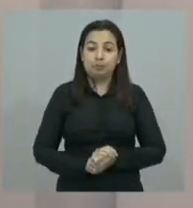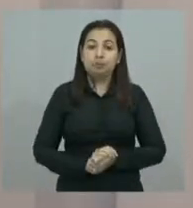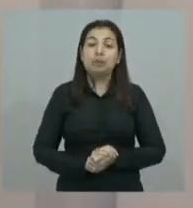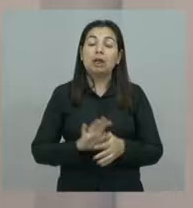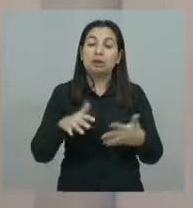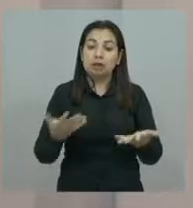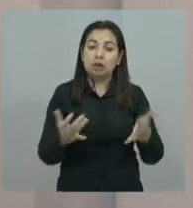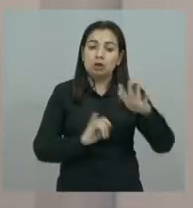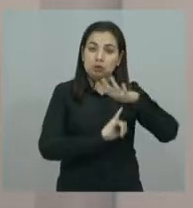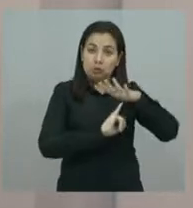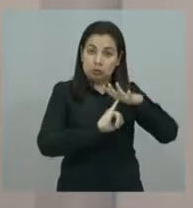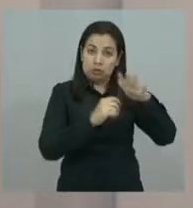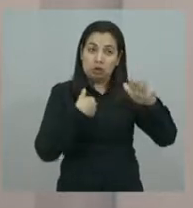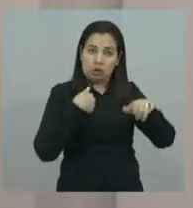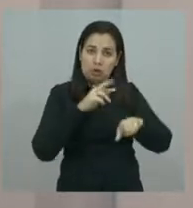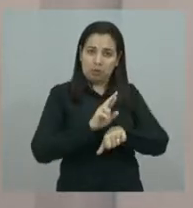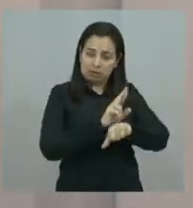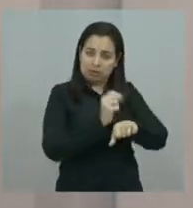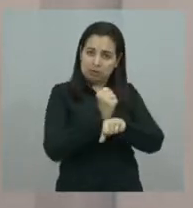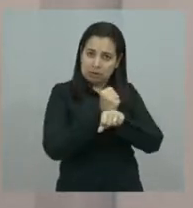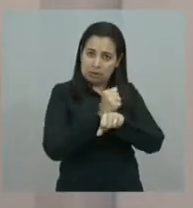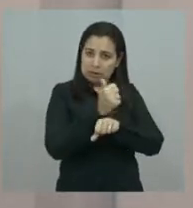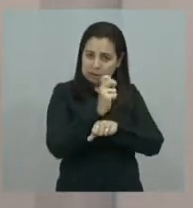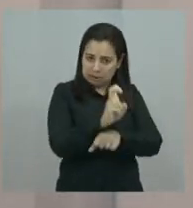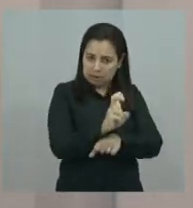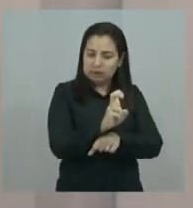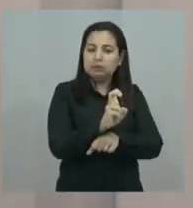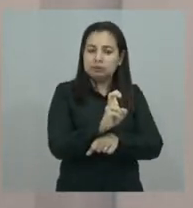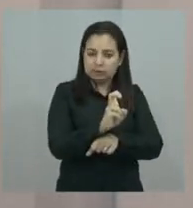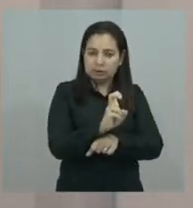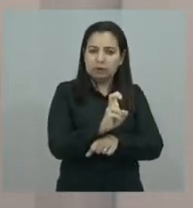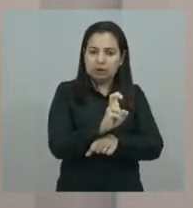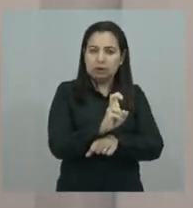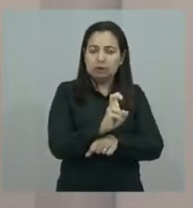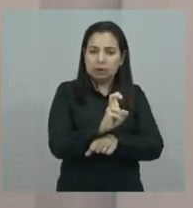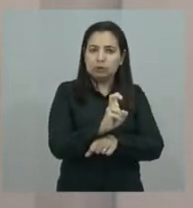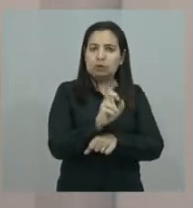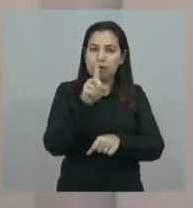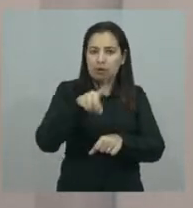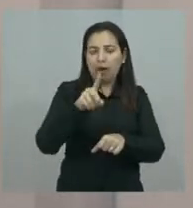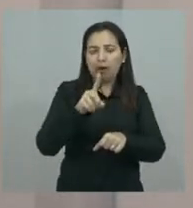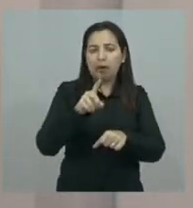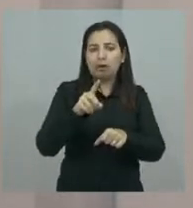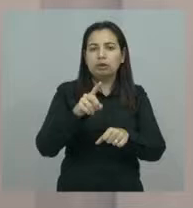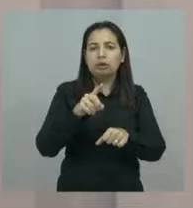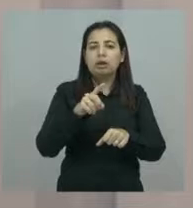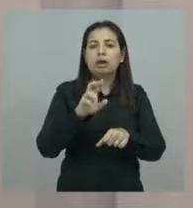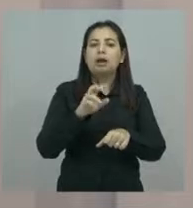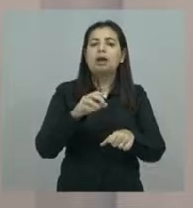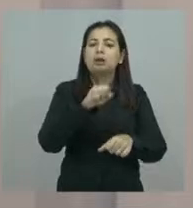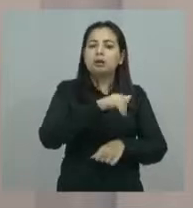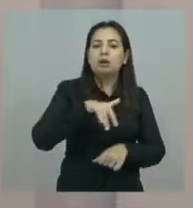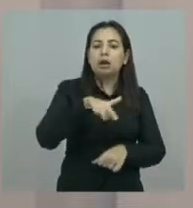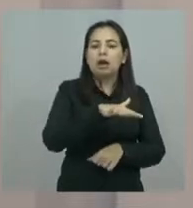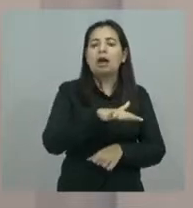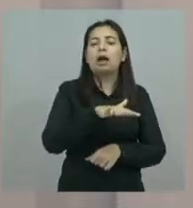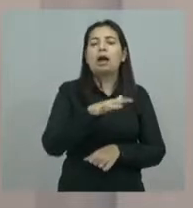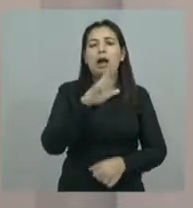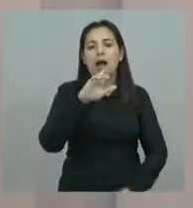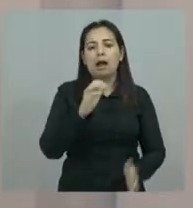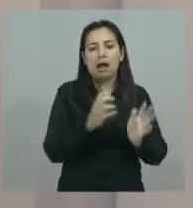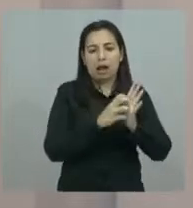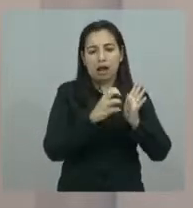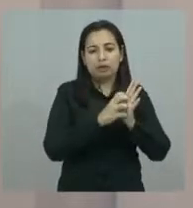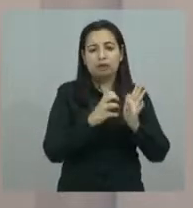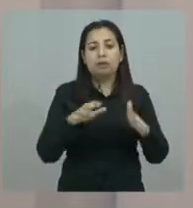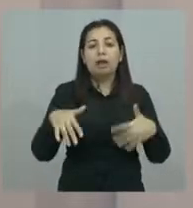represento há 15 anos aqui em Fortaleza, no movimento AIDS, a RNP Mais Brasil é uma